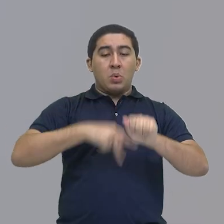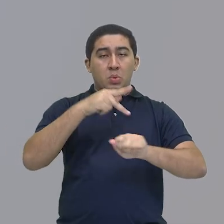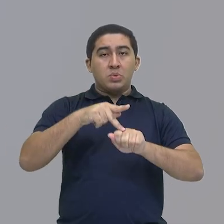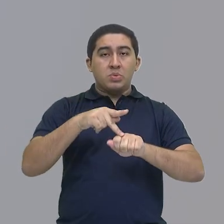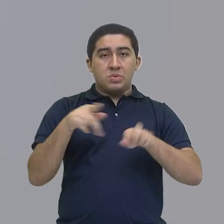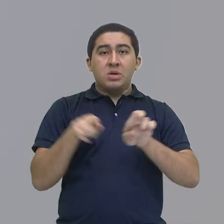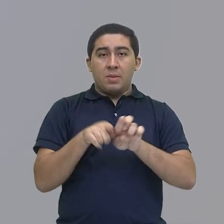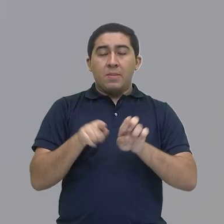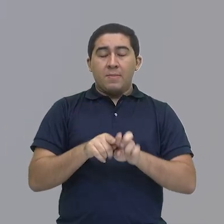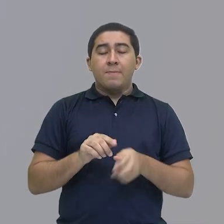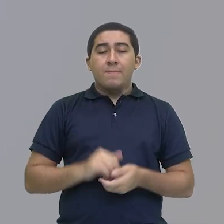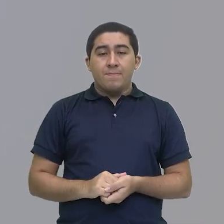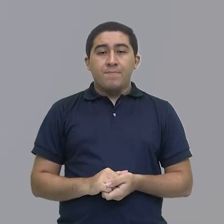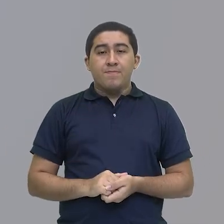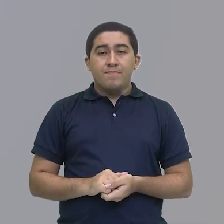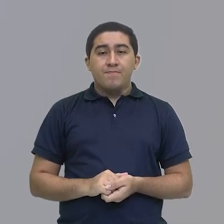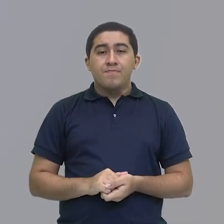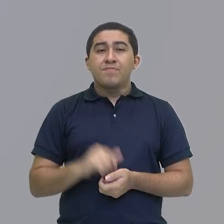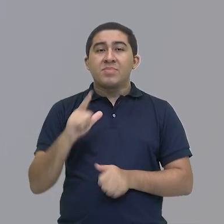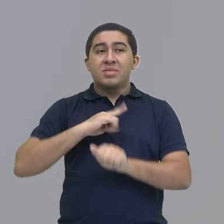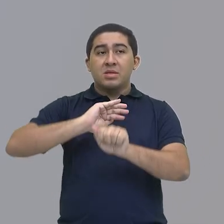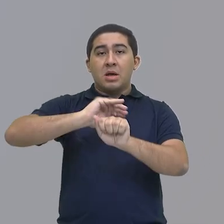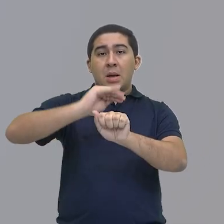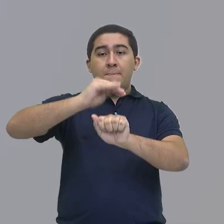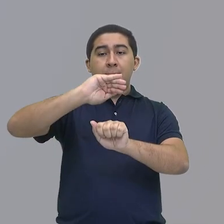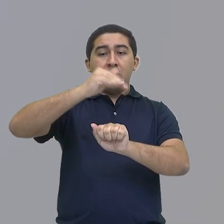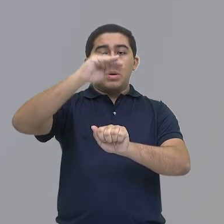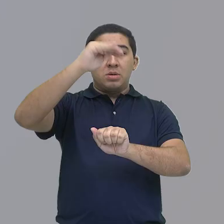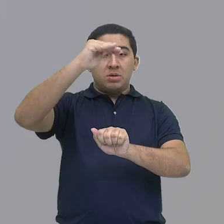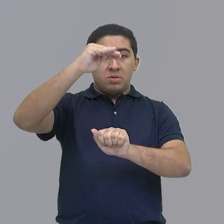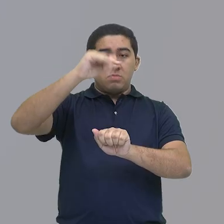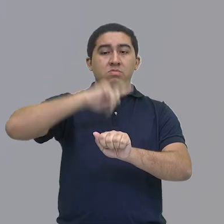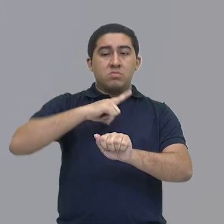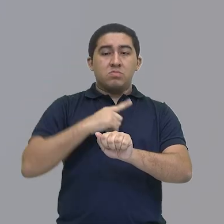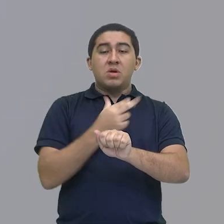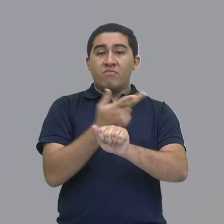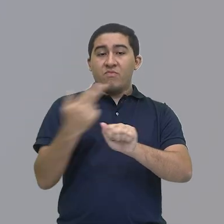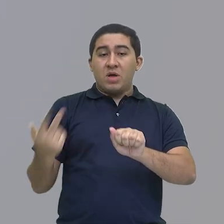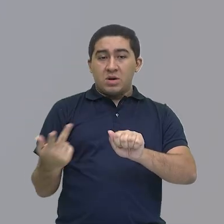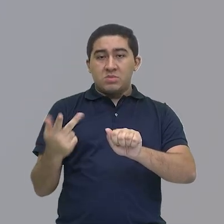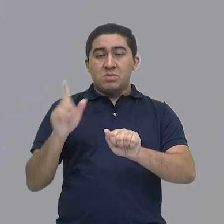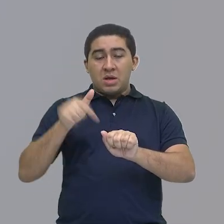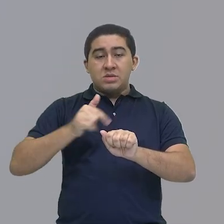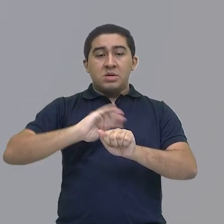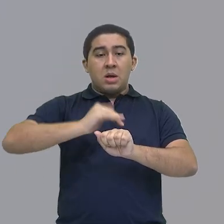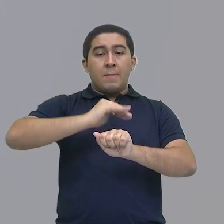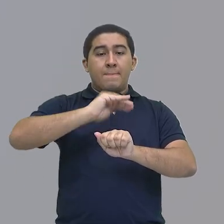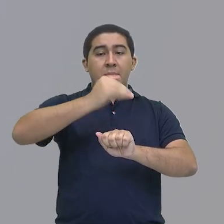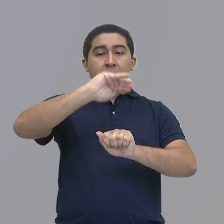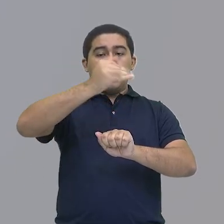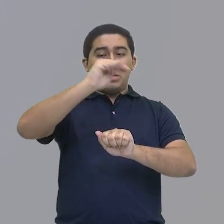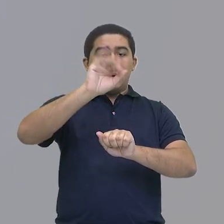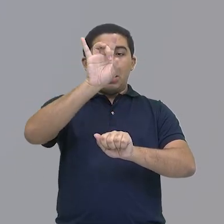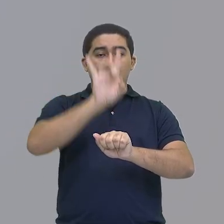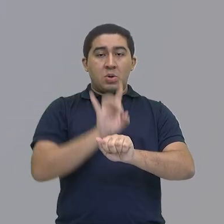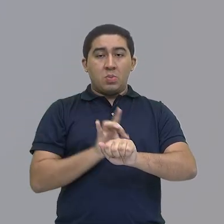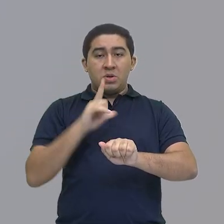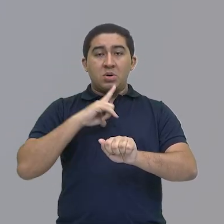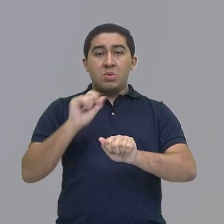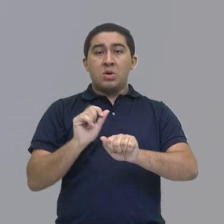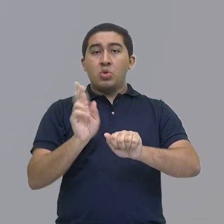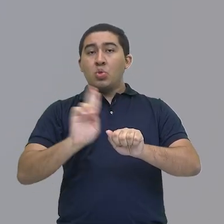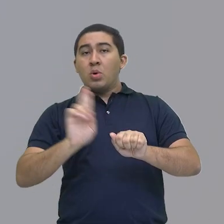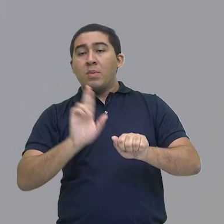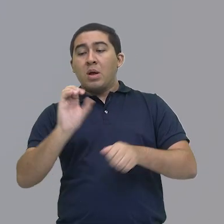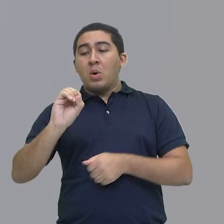no átomo de Bohr é composto por camadas eletrônicas, e essas camadas eletrônicas aí são chamadas